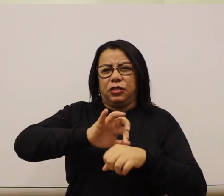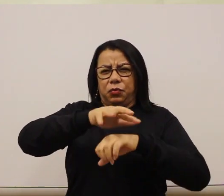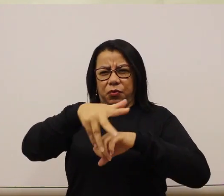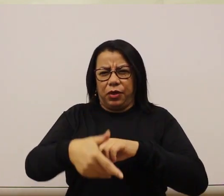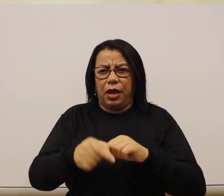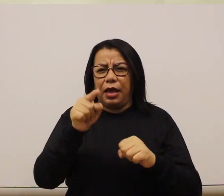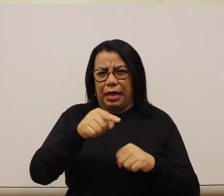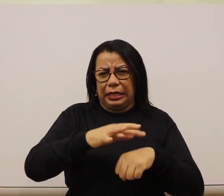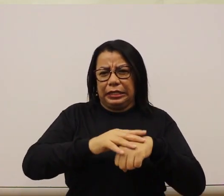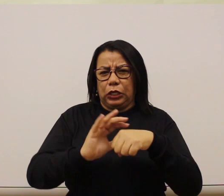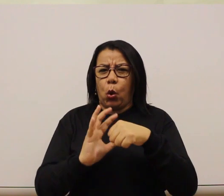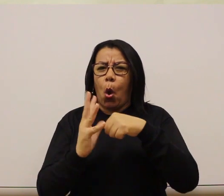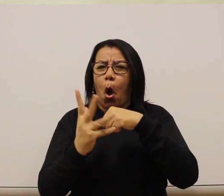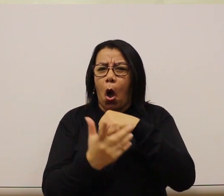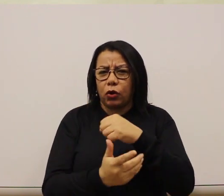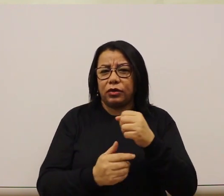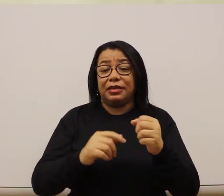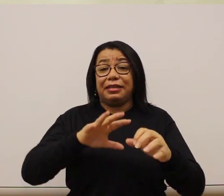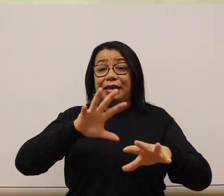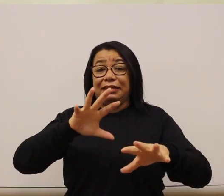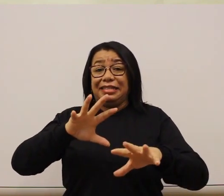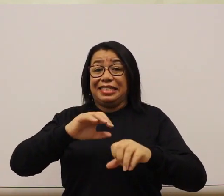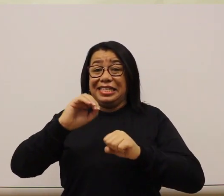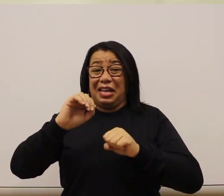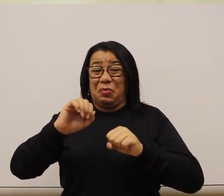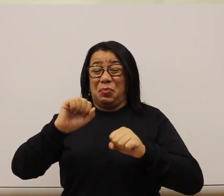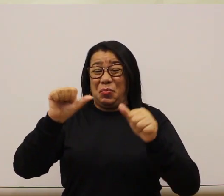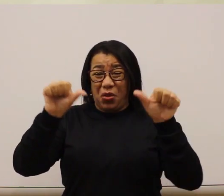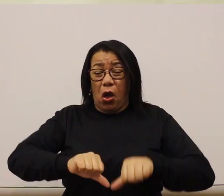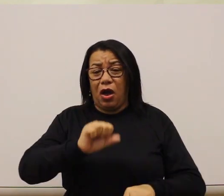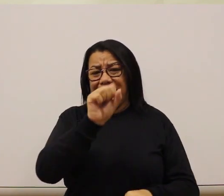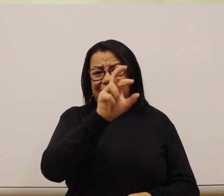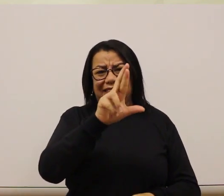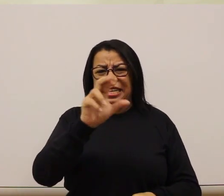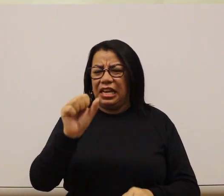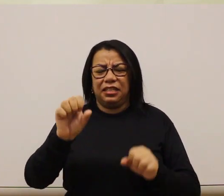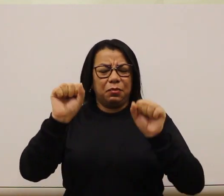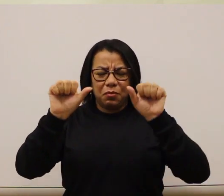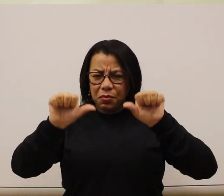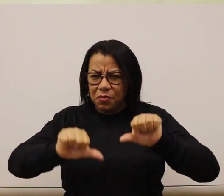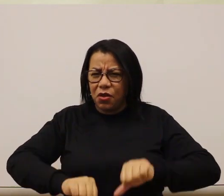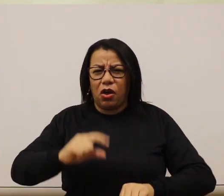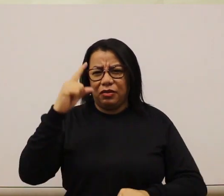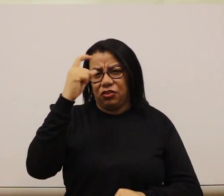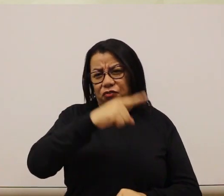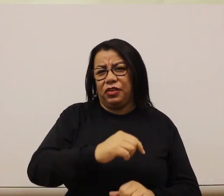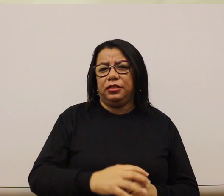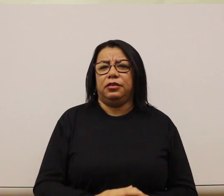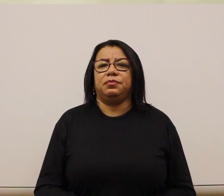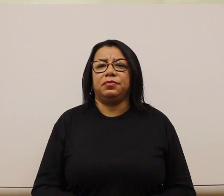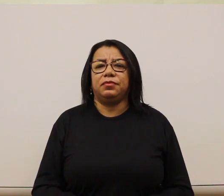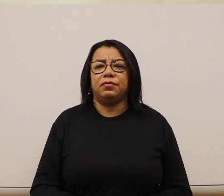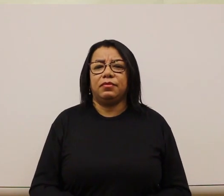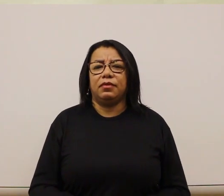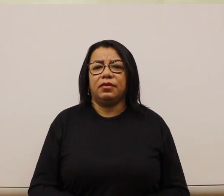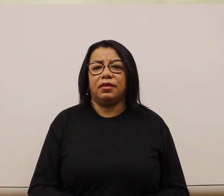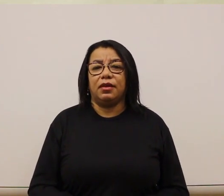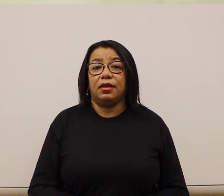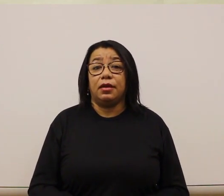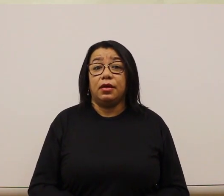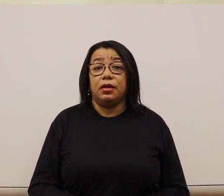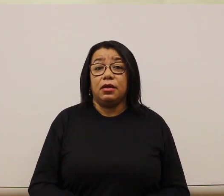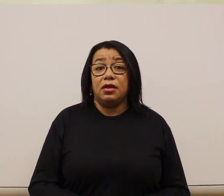no grupo viral, a Covid-19 possui transmissão maior que a SARS e a MERS, e uma taxa de